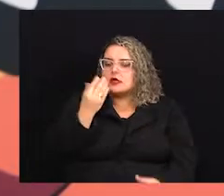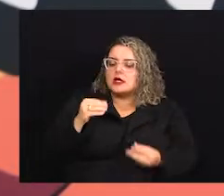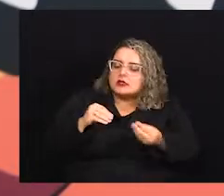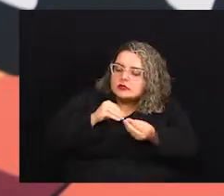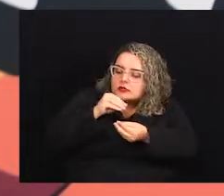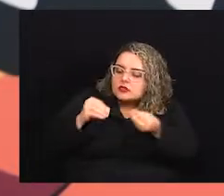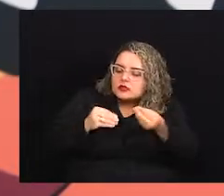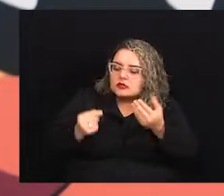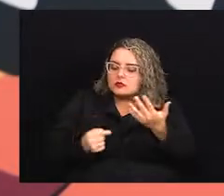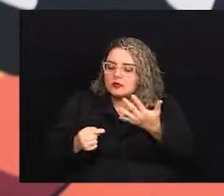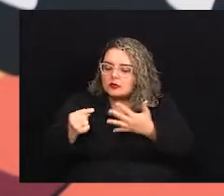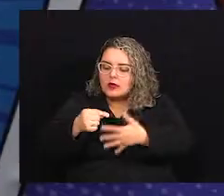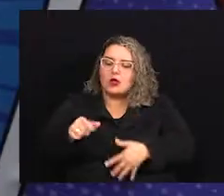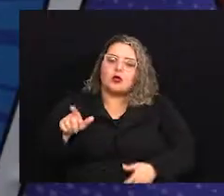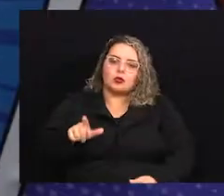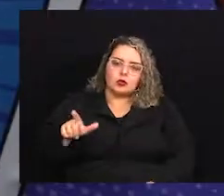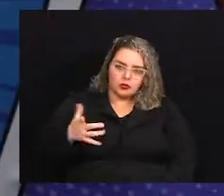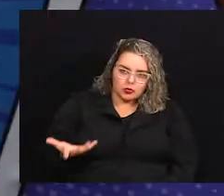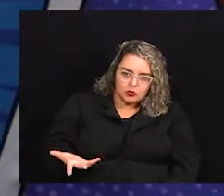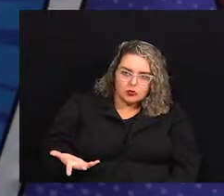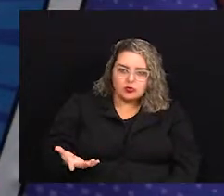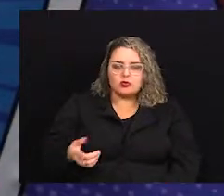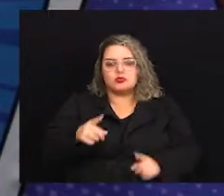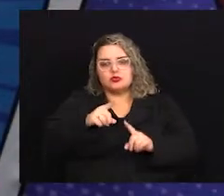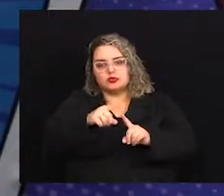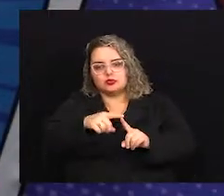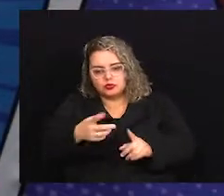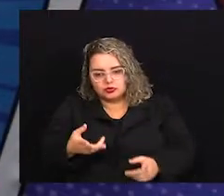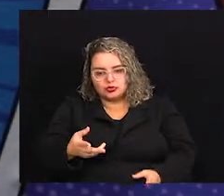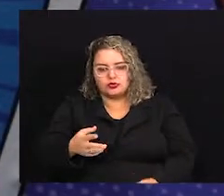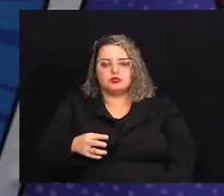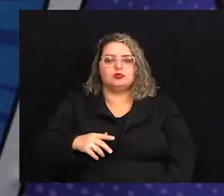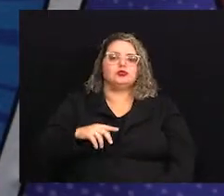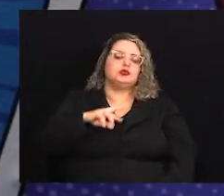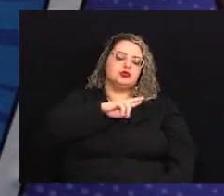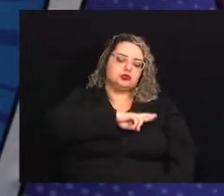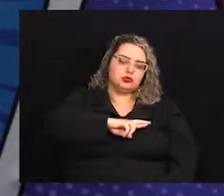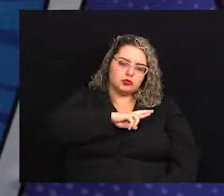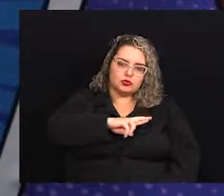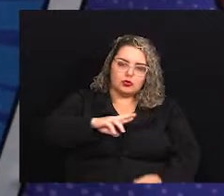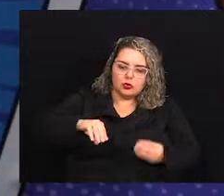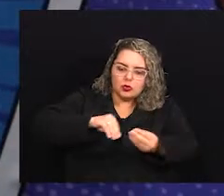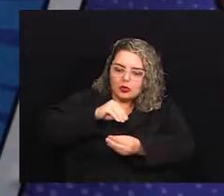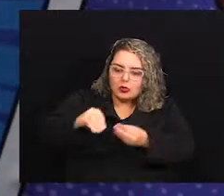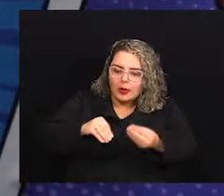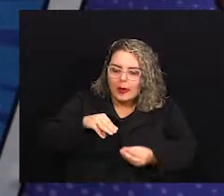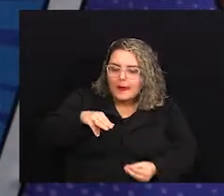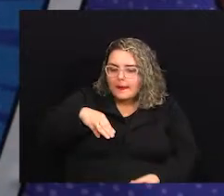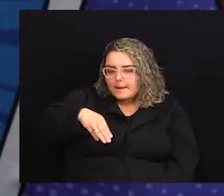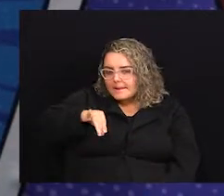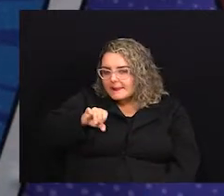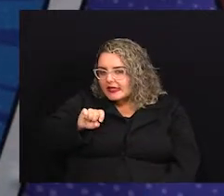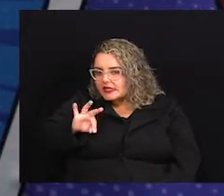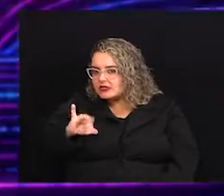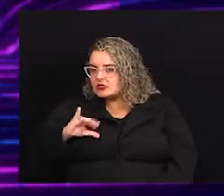mistura alguns elementos, claro, segue ali o gênero romance, e aí mistura elementos míticos?